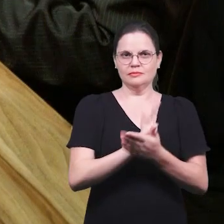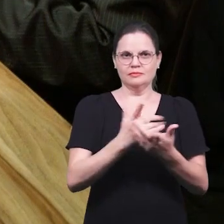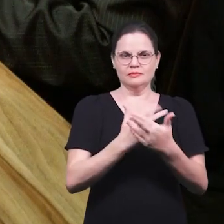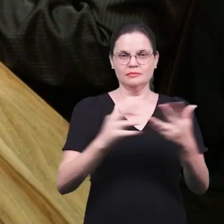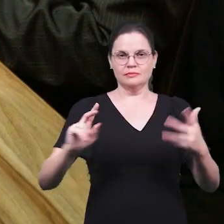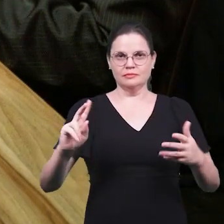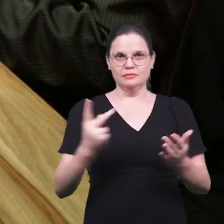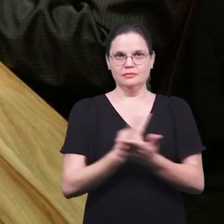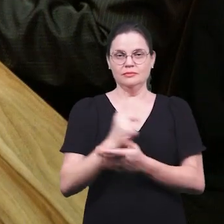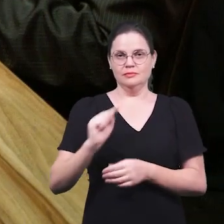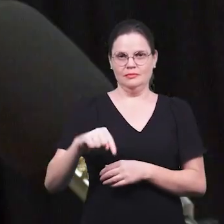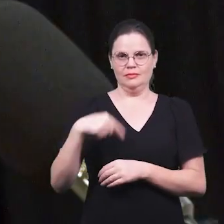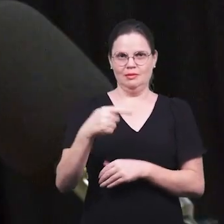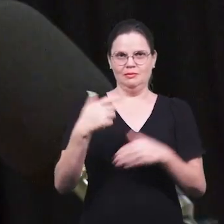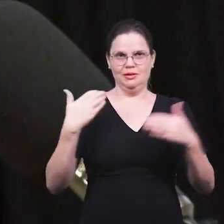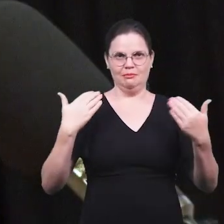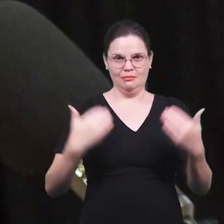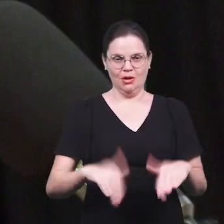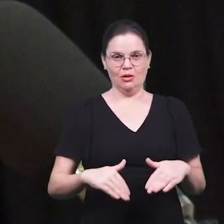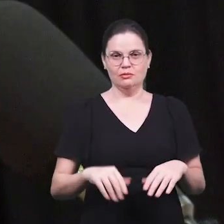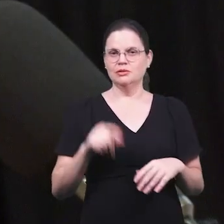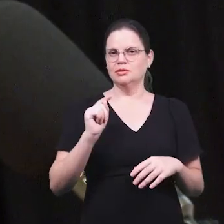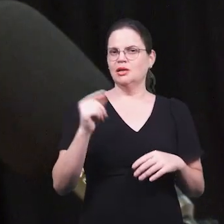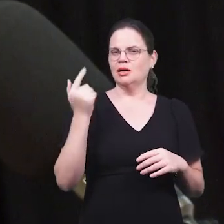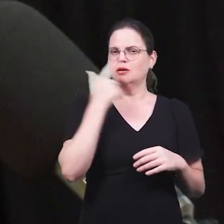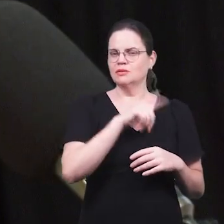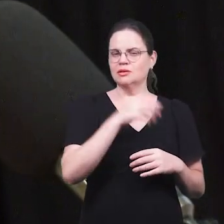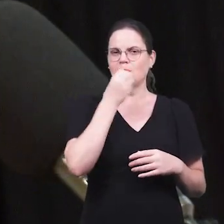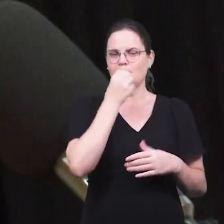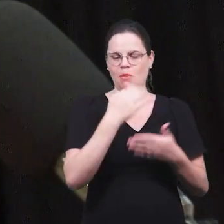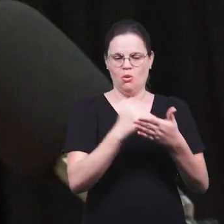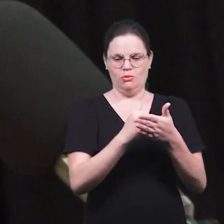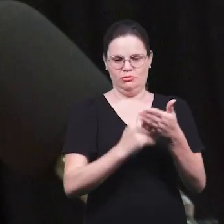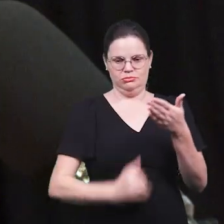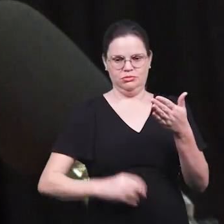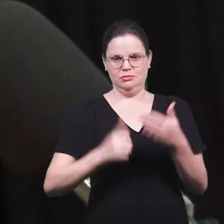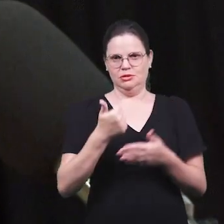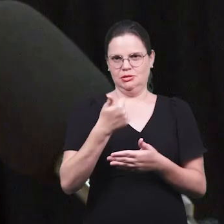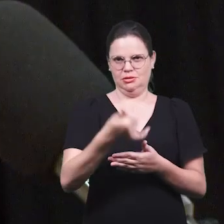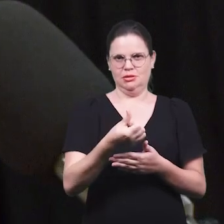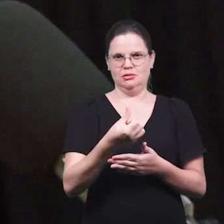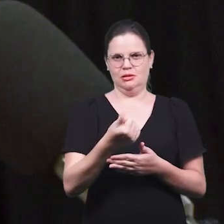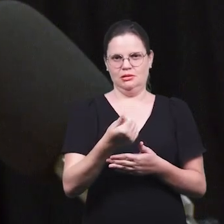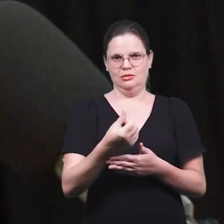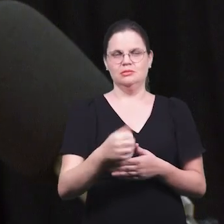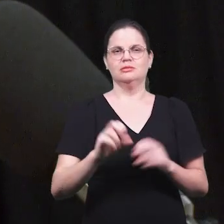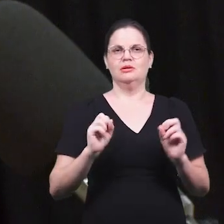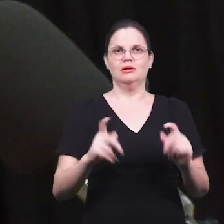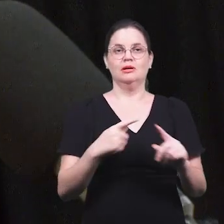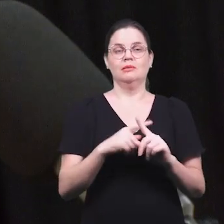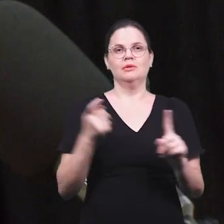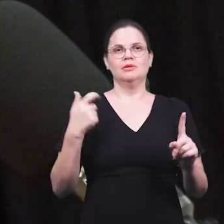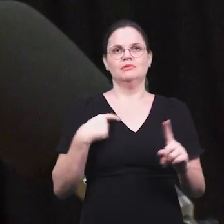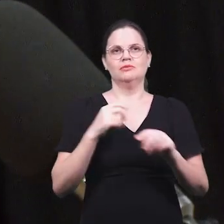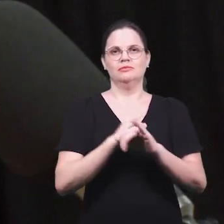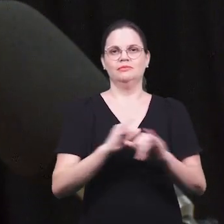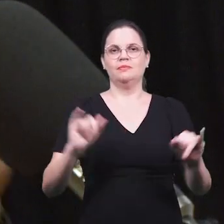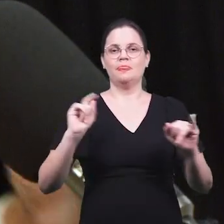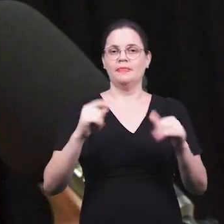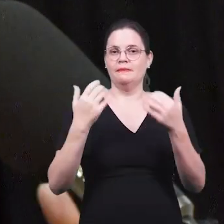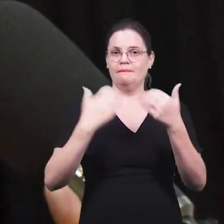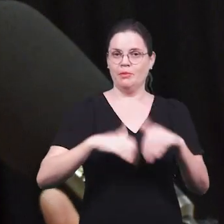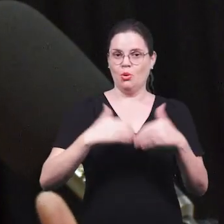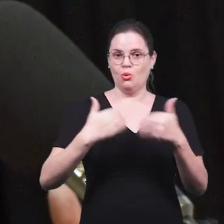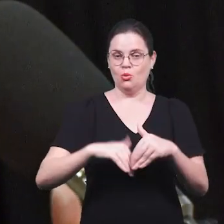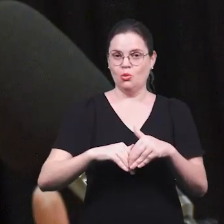E assim, Luiz, aí teve situações que ocorreram depois da prova, né? Você conseguiu